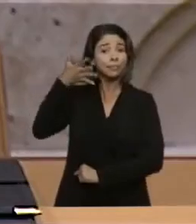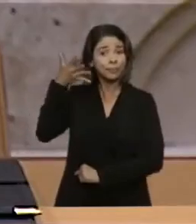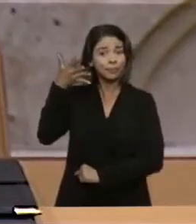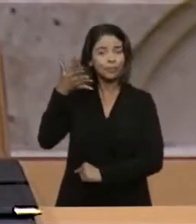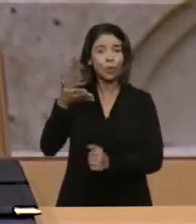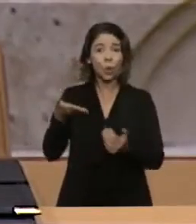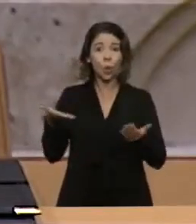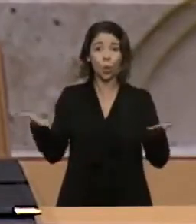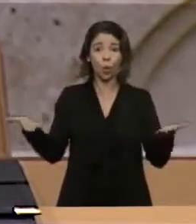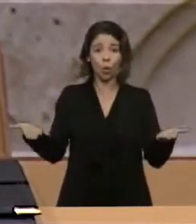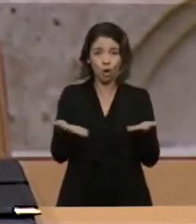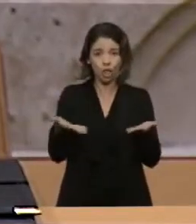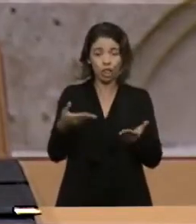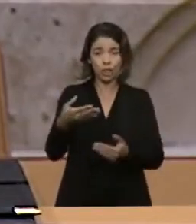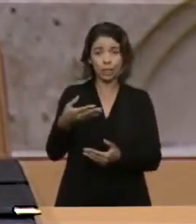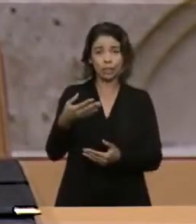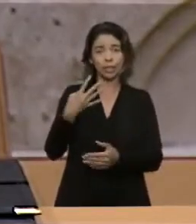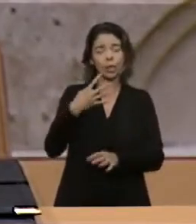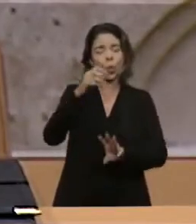hoje,